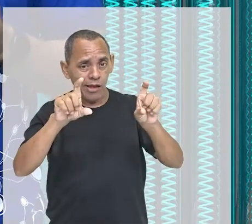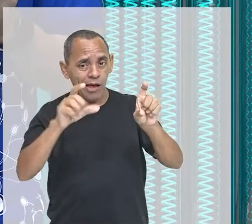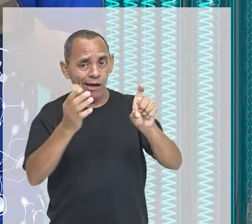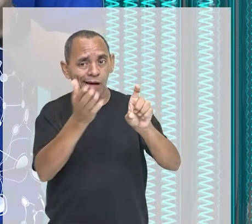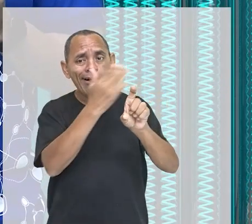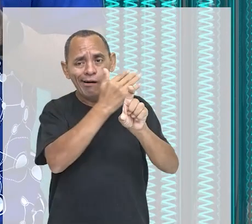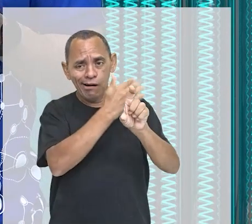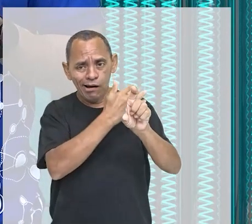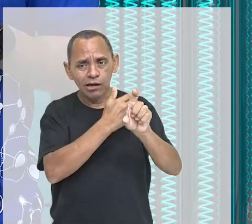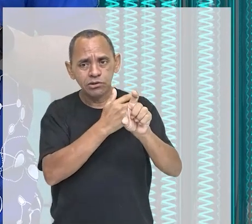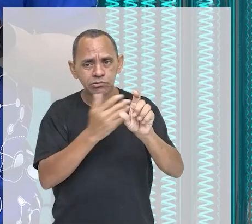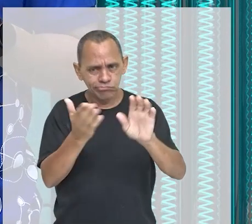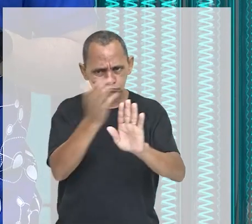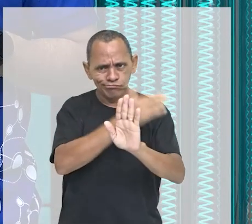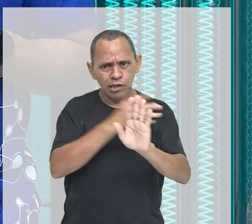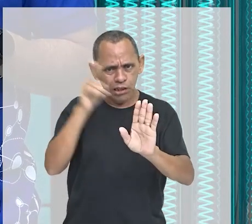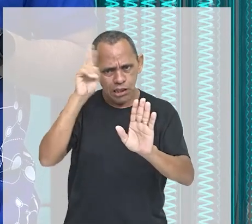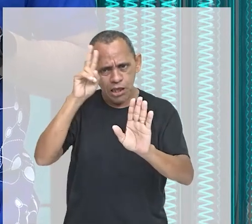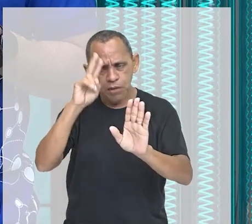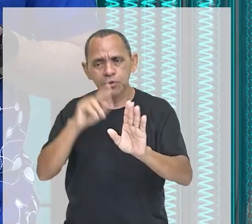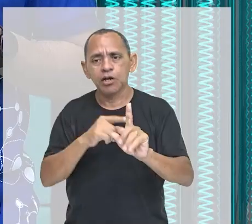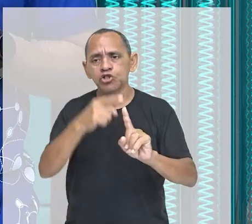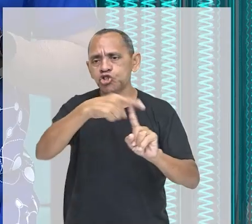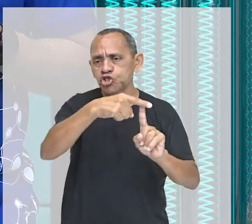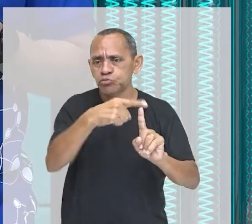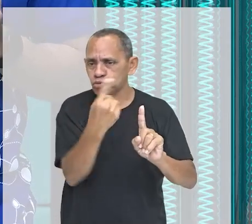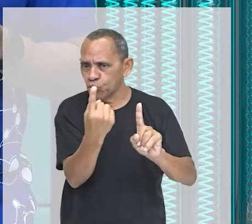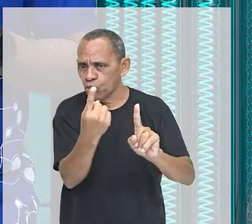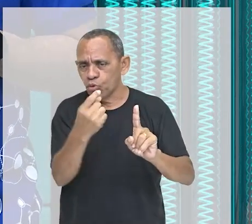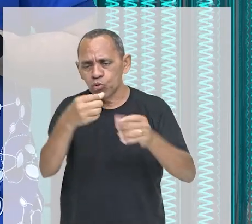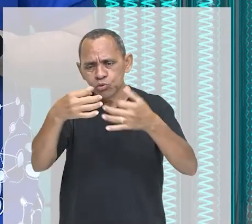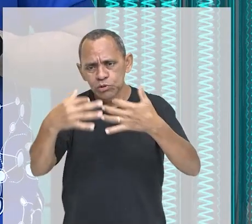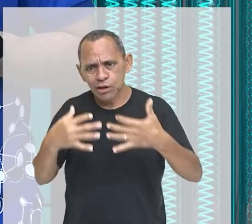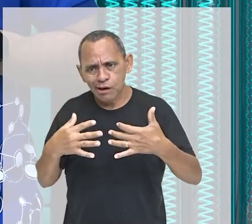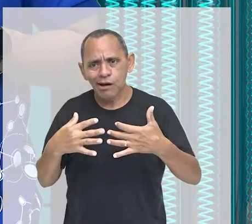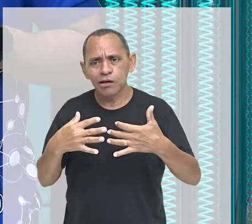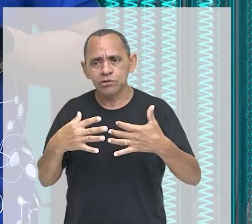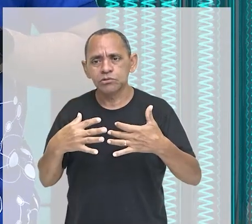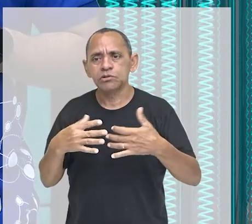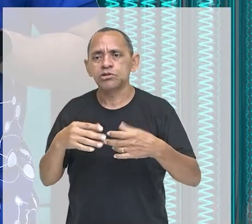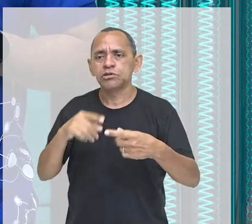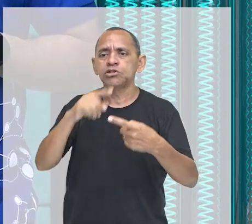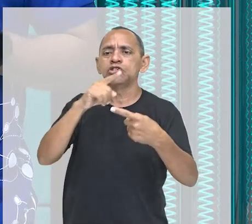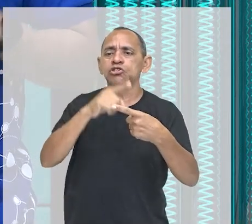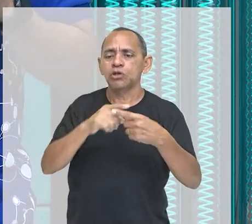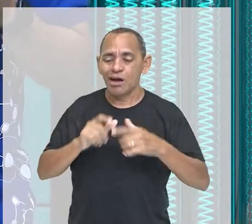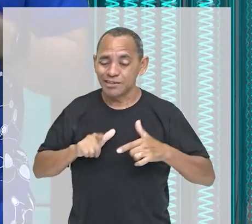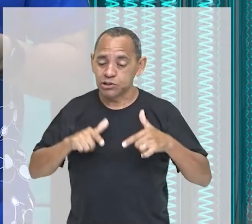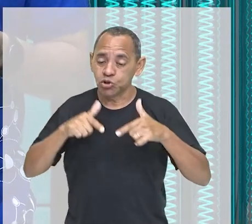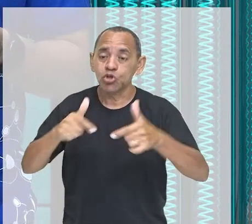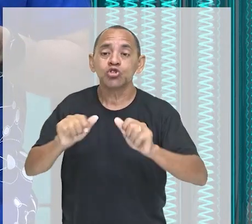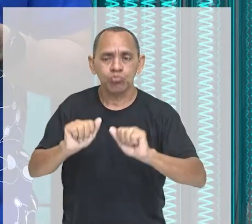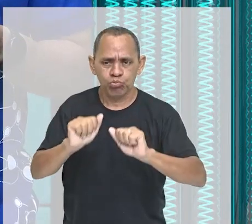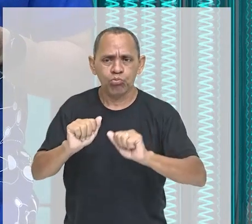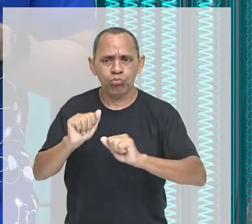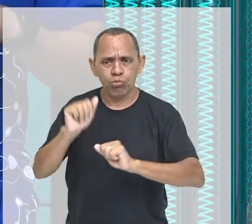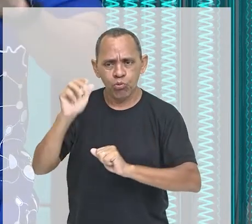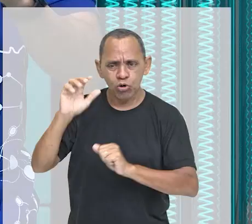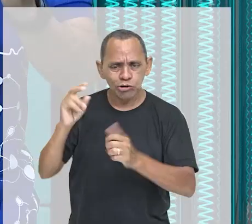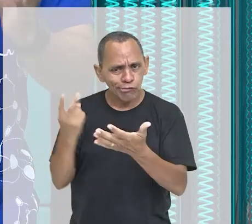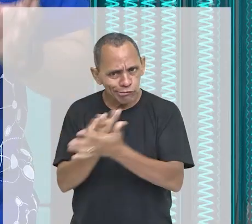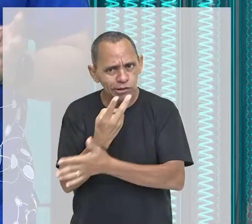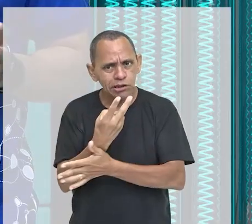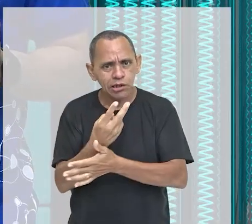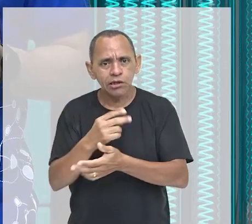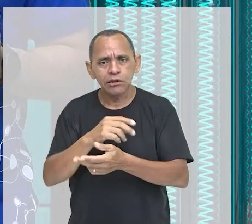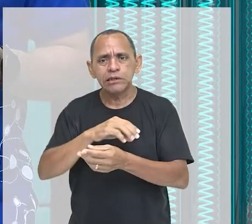nas orações, naquela condicional do tipo 1, eu estou falando ou estava falando, de ações que podem ocorrer, que